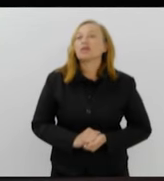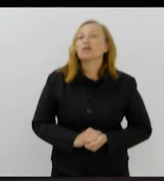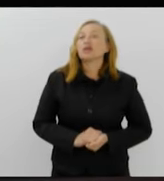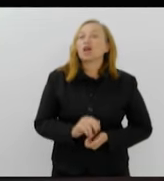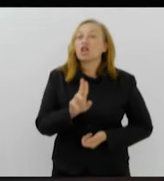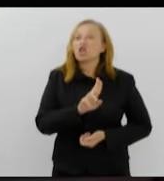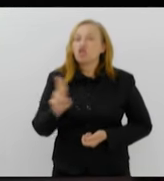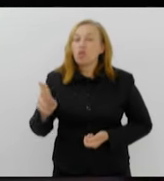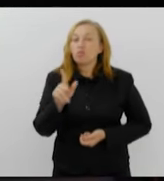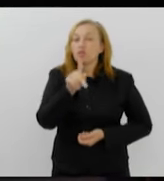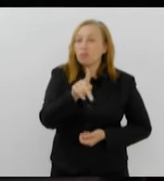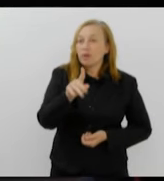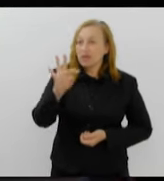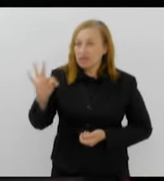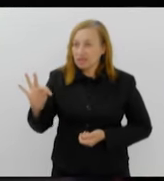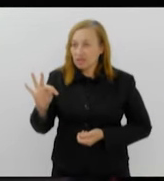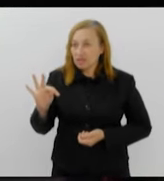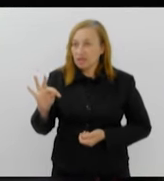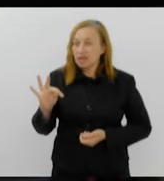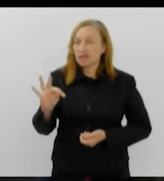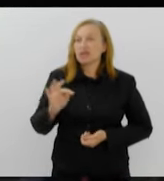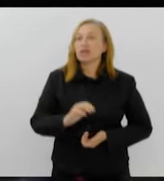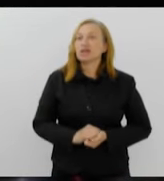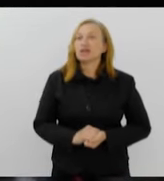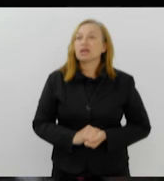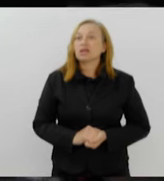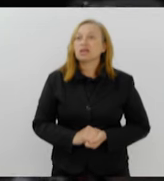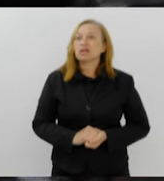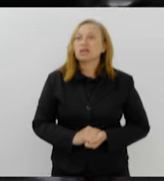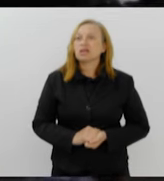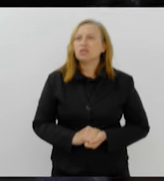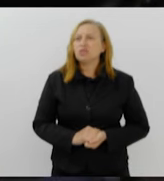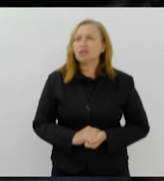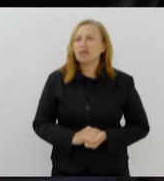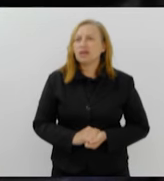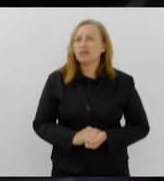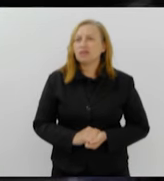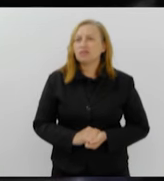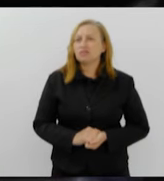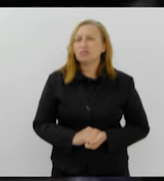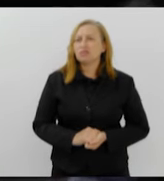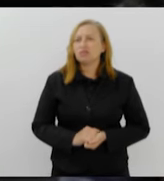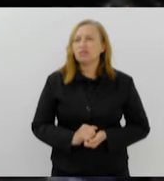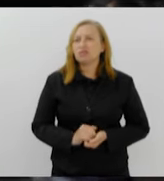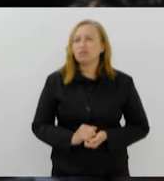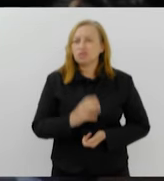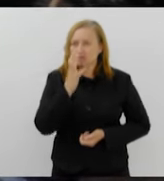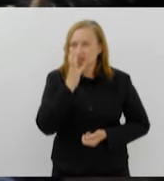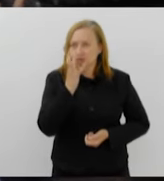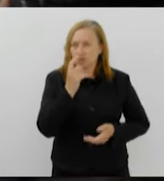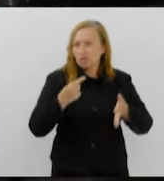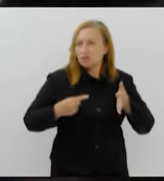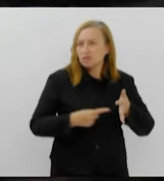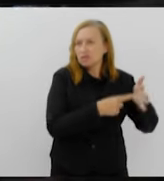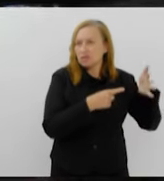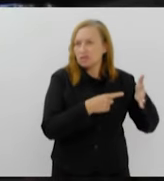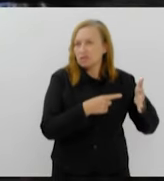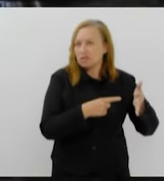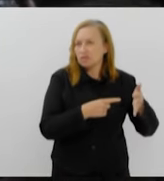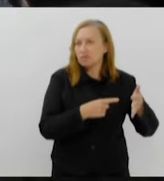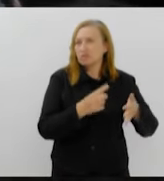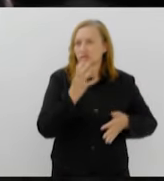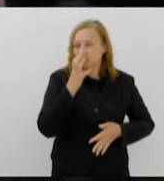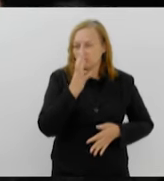em nome do PT refutar né Essas acusações que foram colocadas aqui de maneira